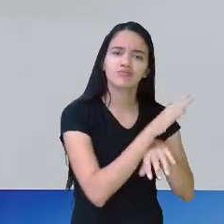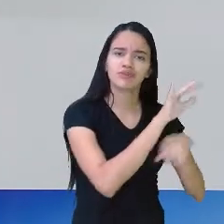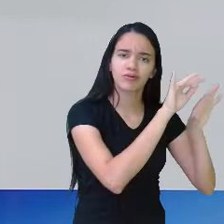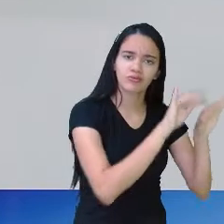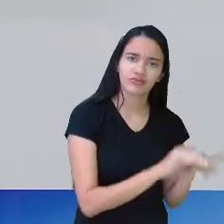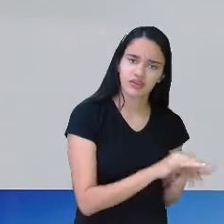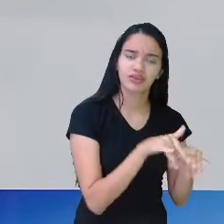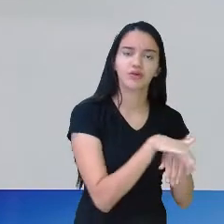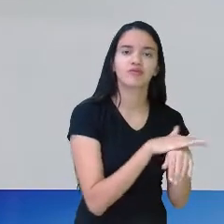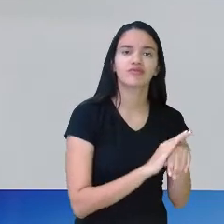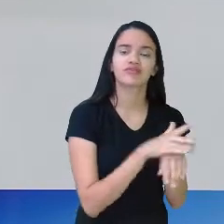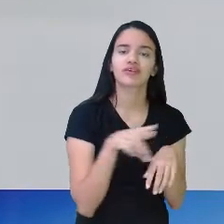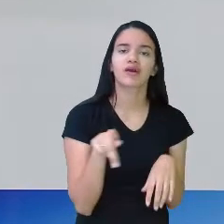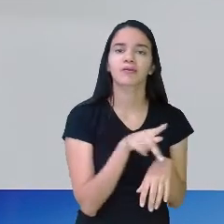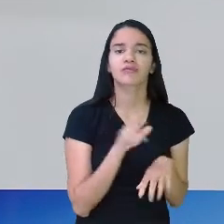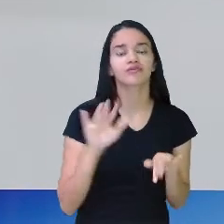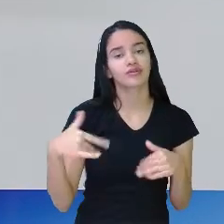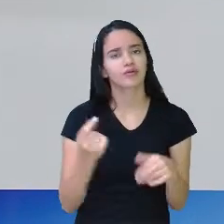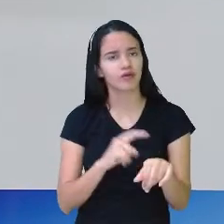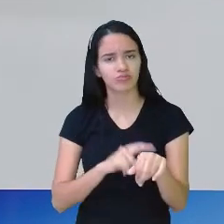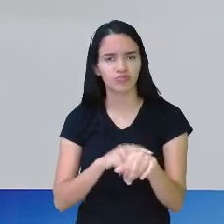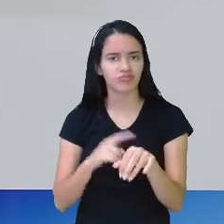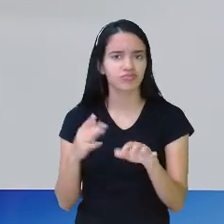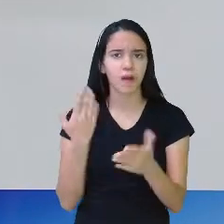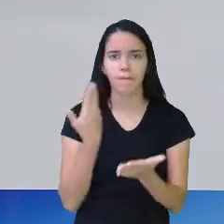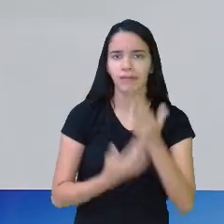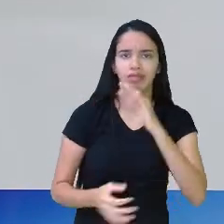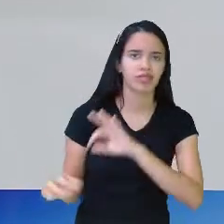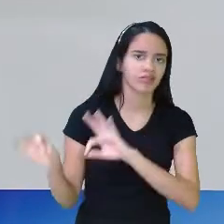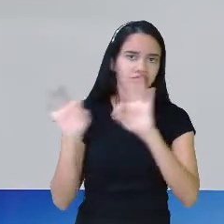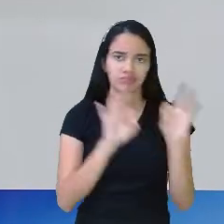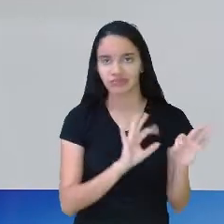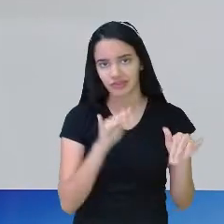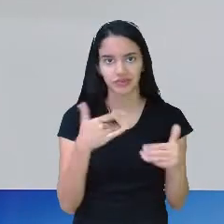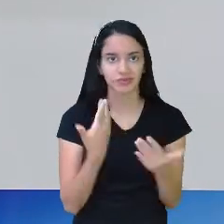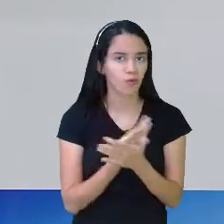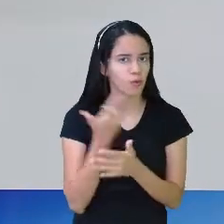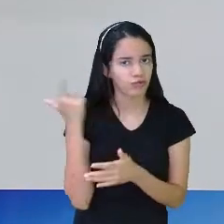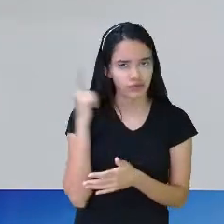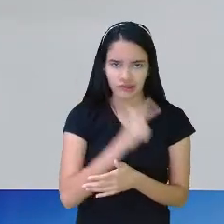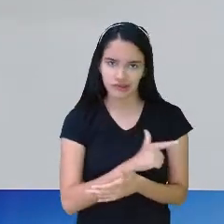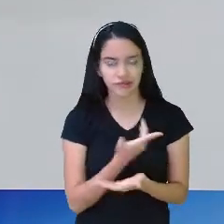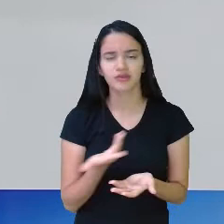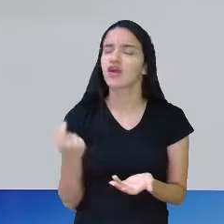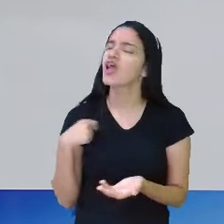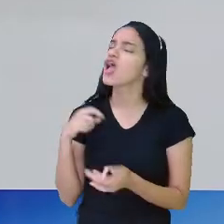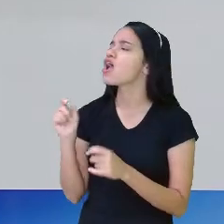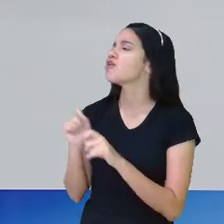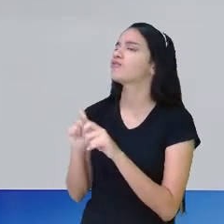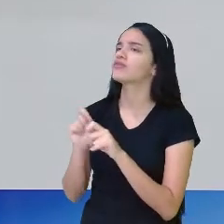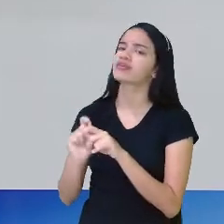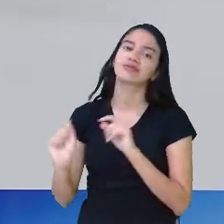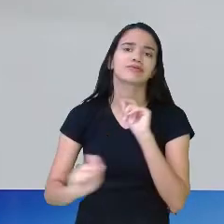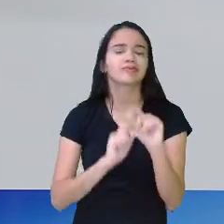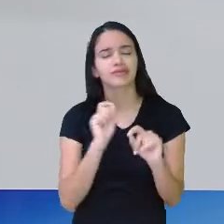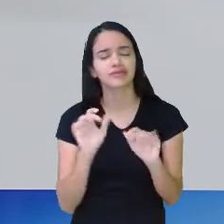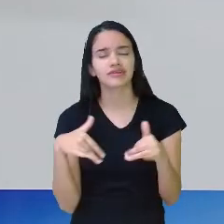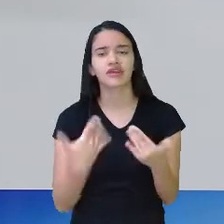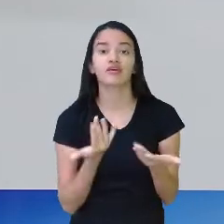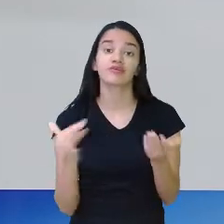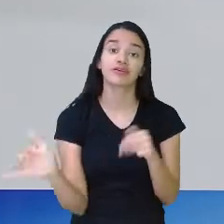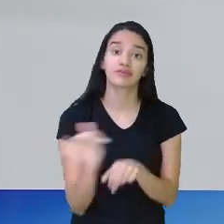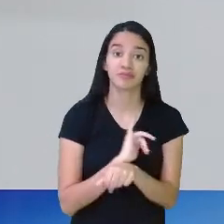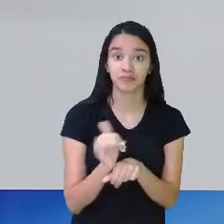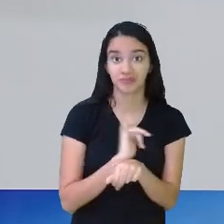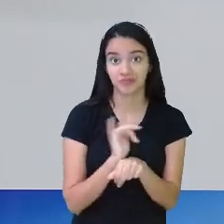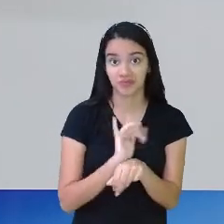professora Mauriceia, mas não deu tempo de assistir a aula? Ah, que peninha. O que eu faço, professora Sinara? Vai lá no YouTube do nosso canal,